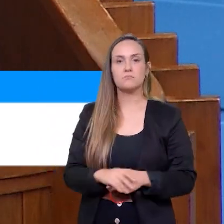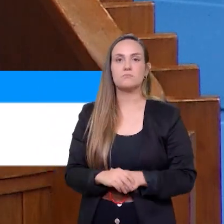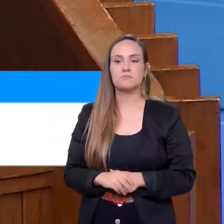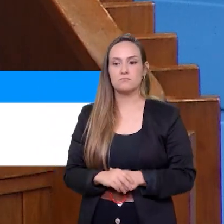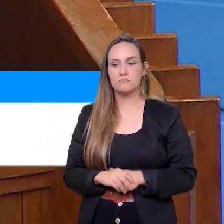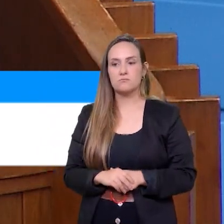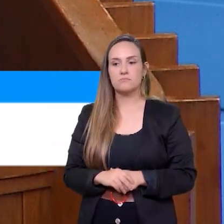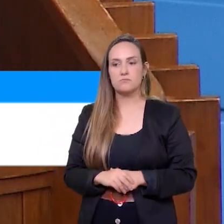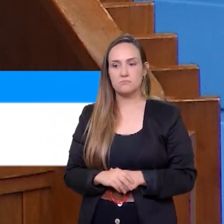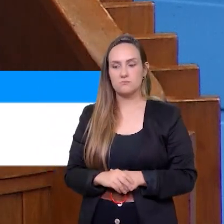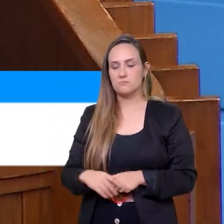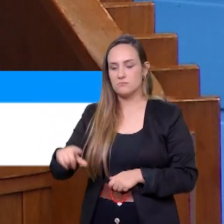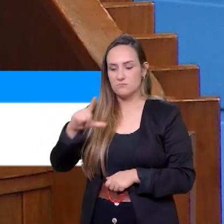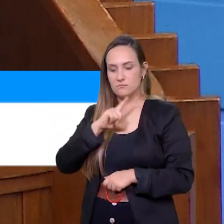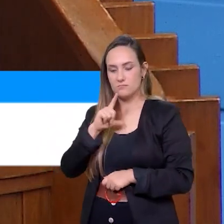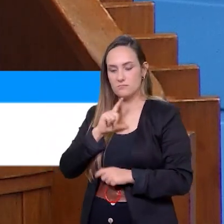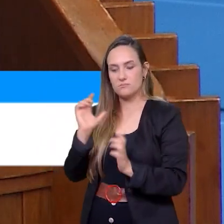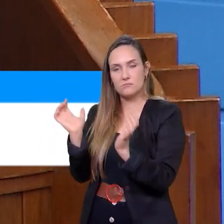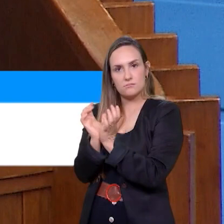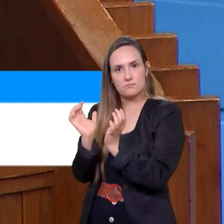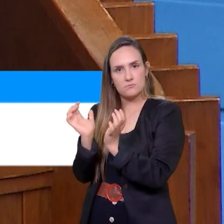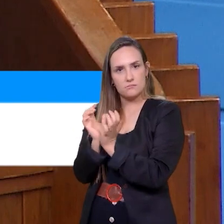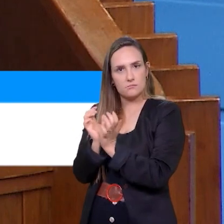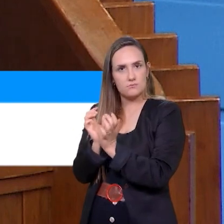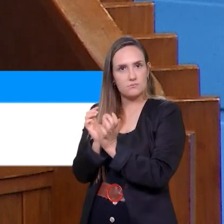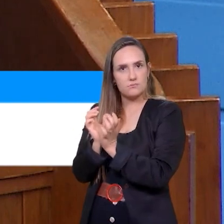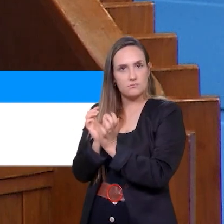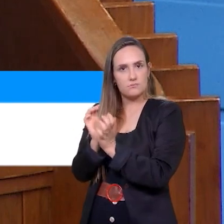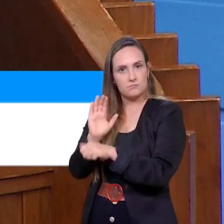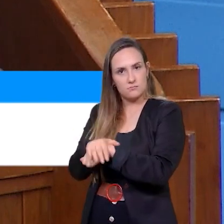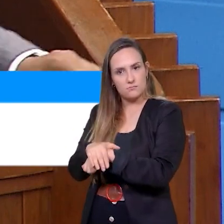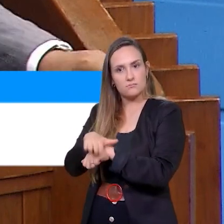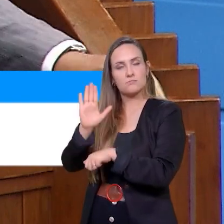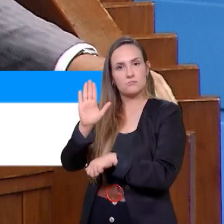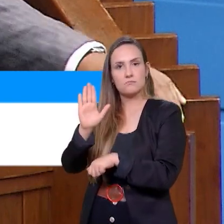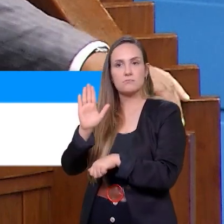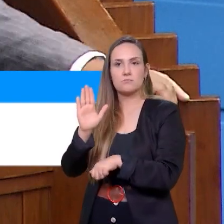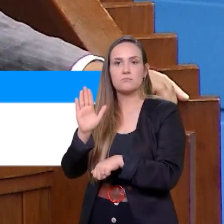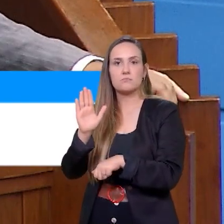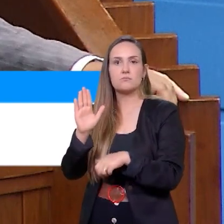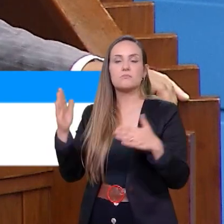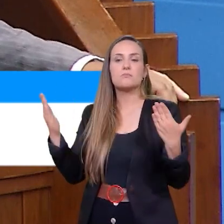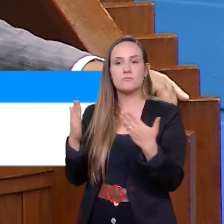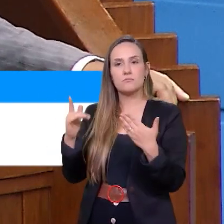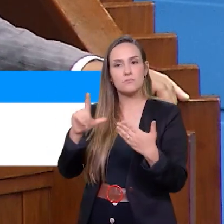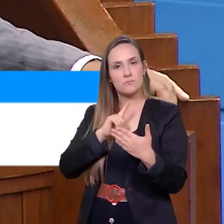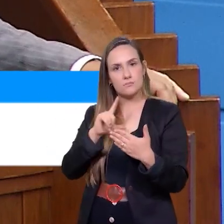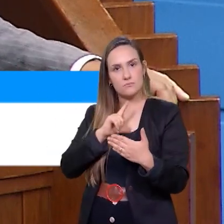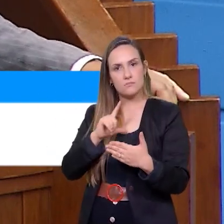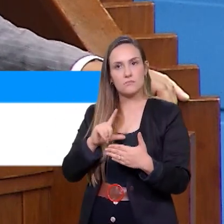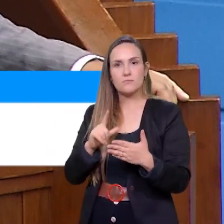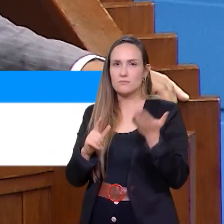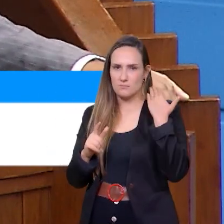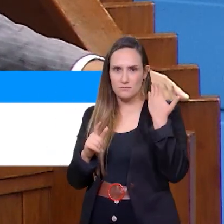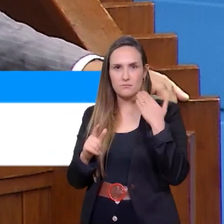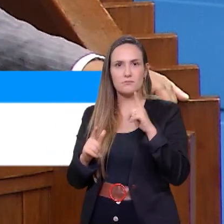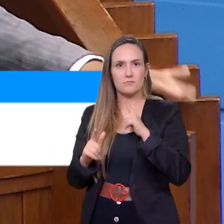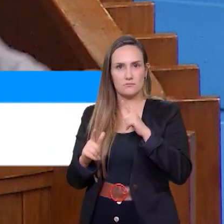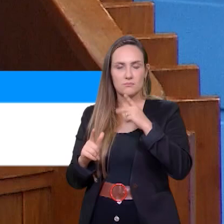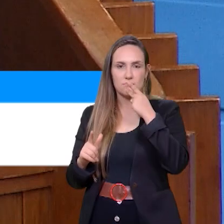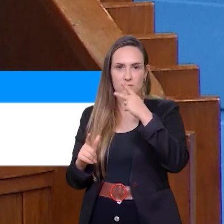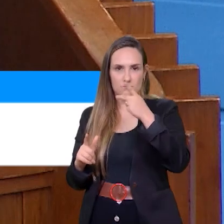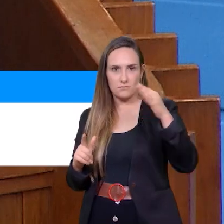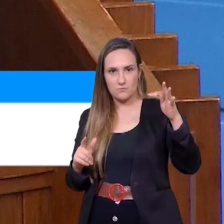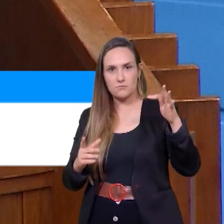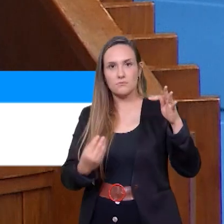daquelas caracterizadas pelas gestões feitas com um tamanho, uma fatia, uma participação